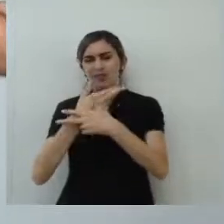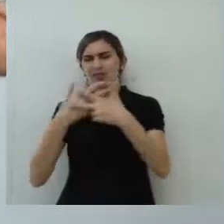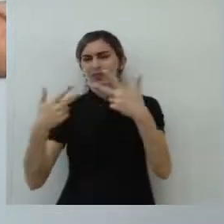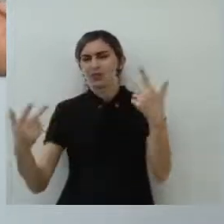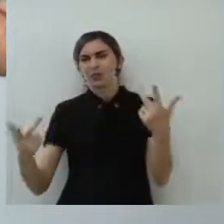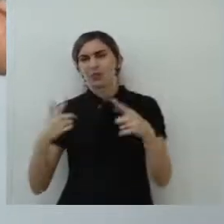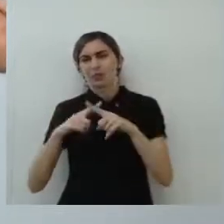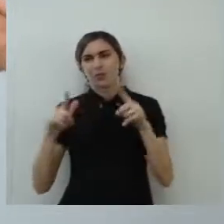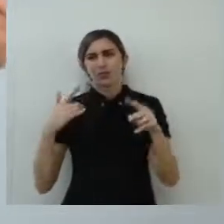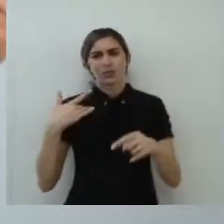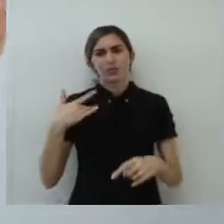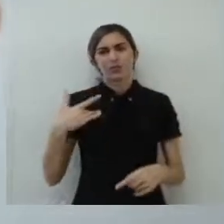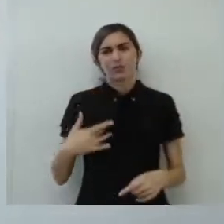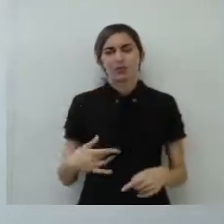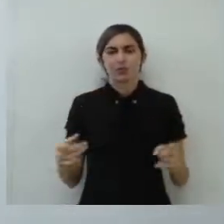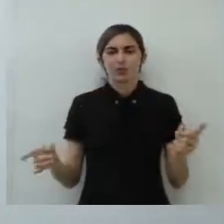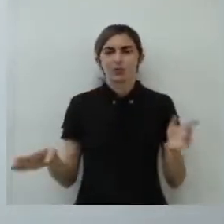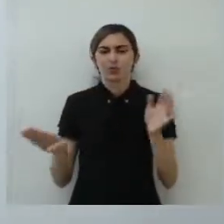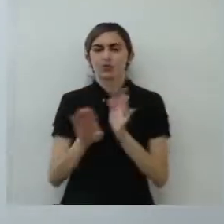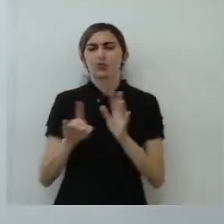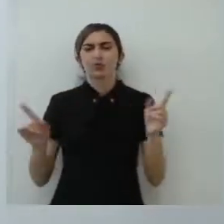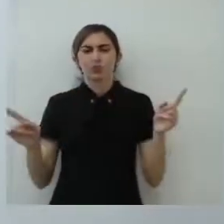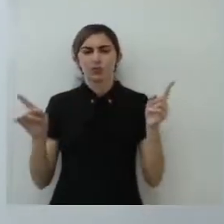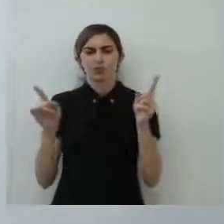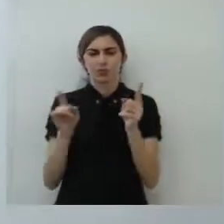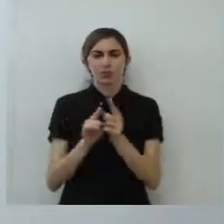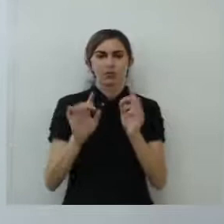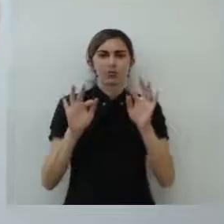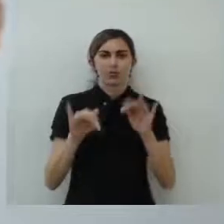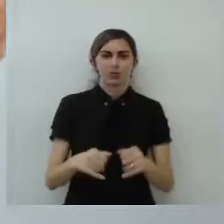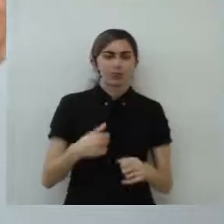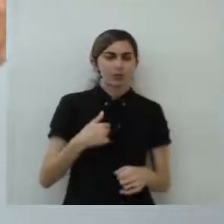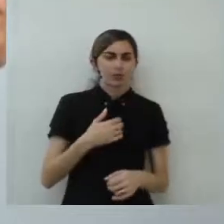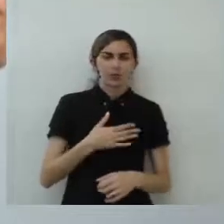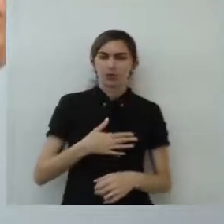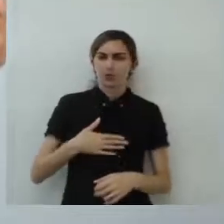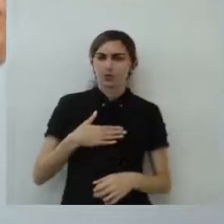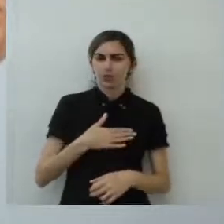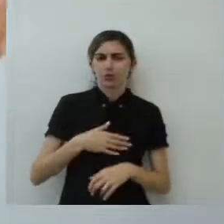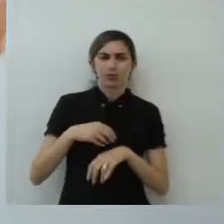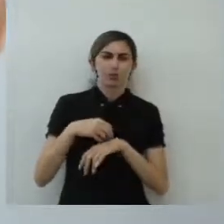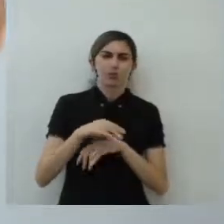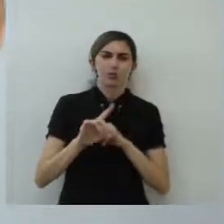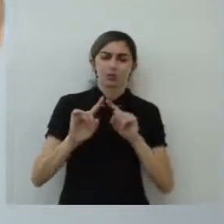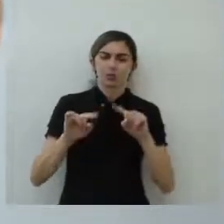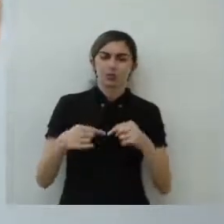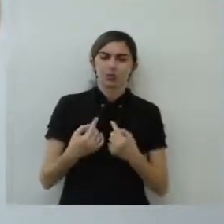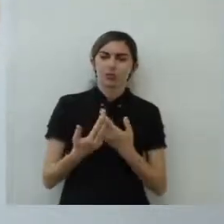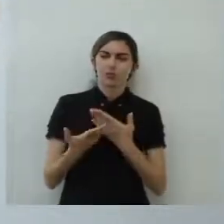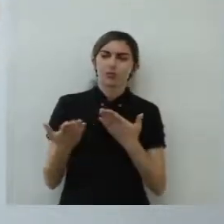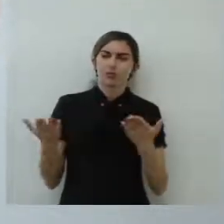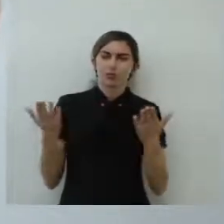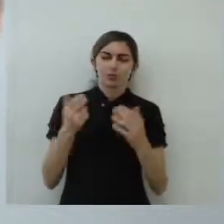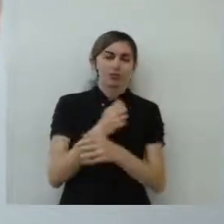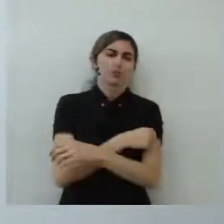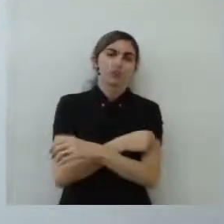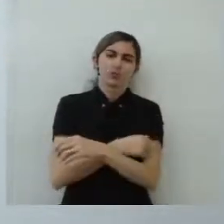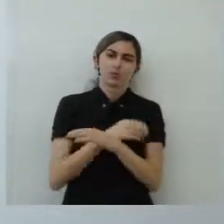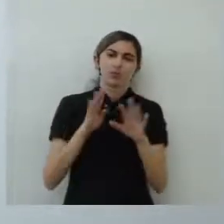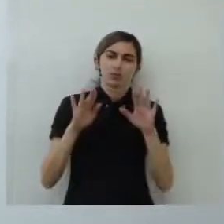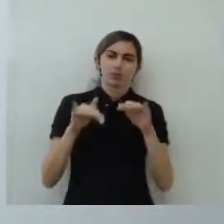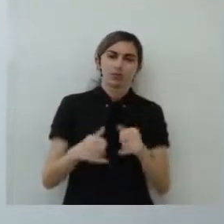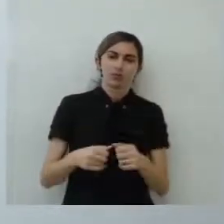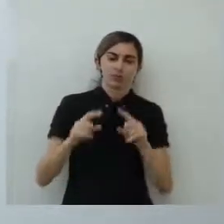mas infelizmente estamos chegando aqui ao término e eu gostaria que o senhor deixasse um desafio para o nosso estudante. Bem,